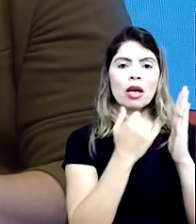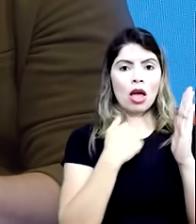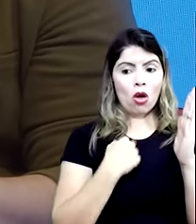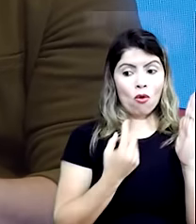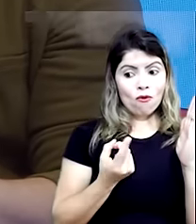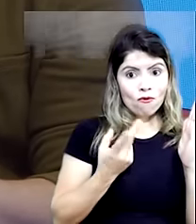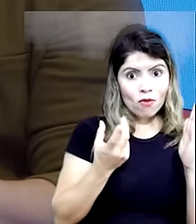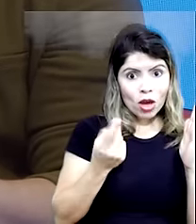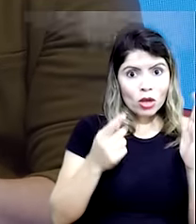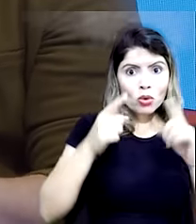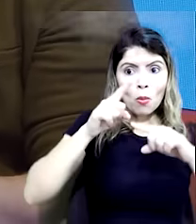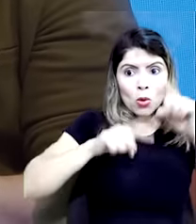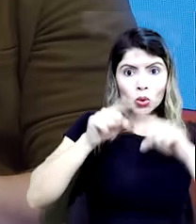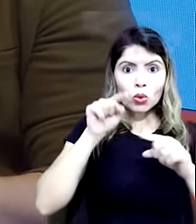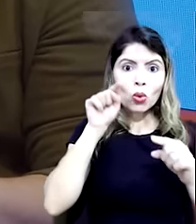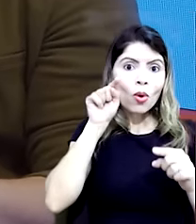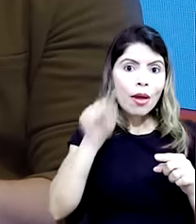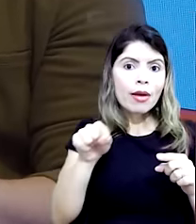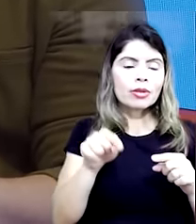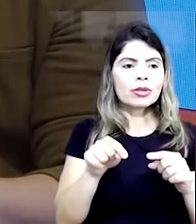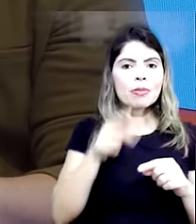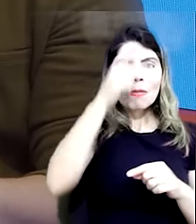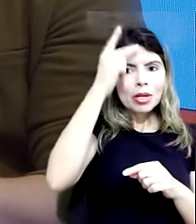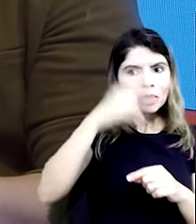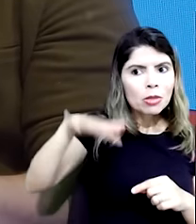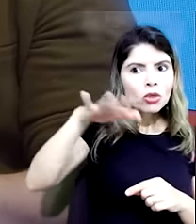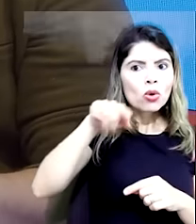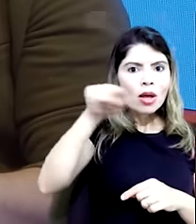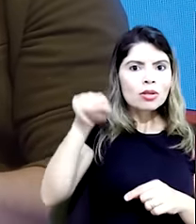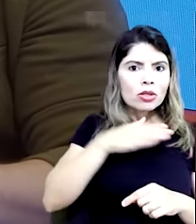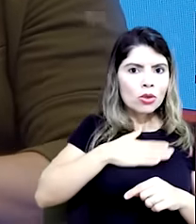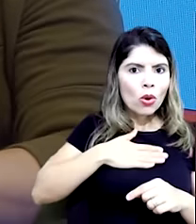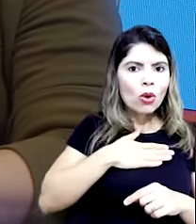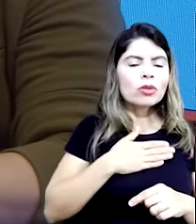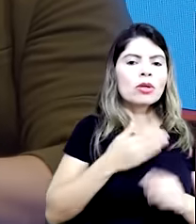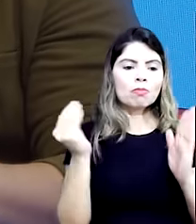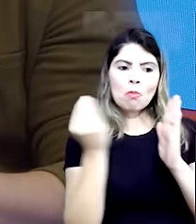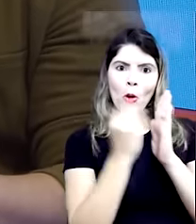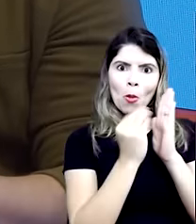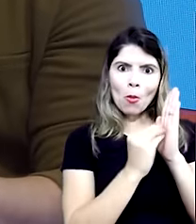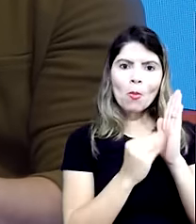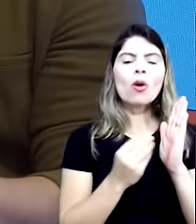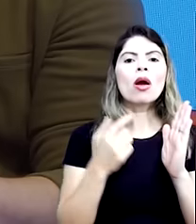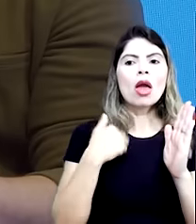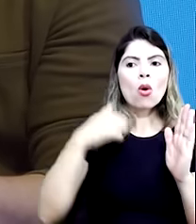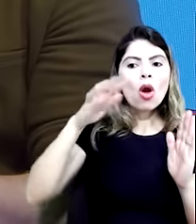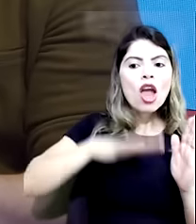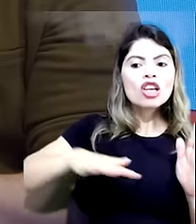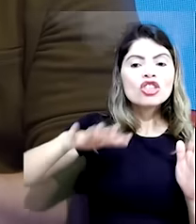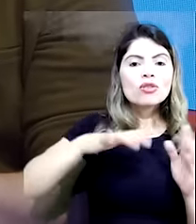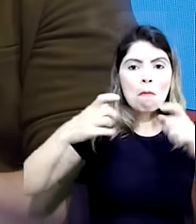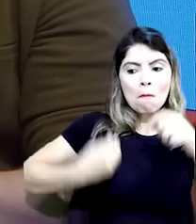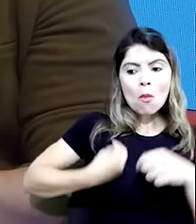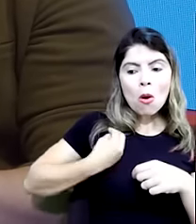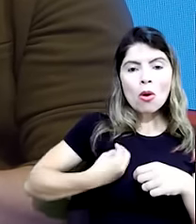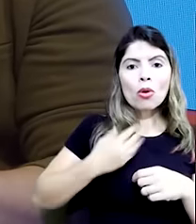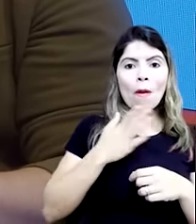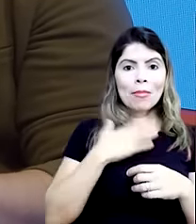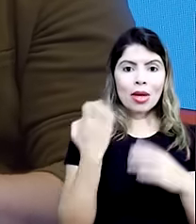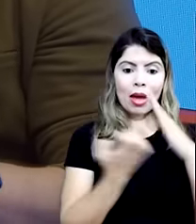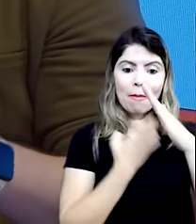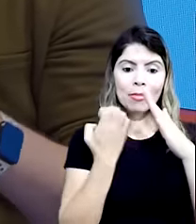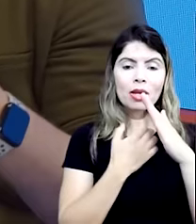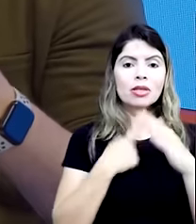tal produto para tal público Ah estou em determinada região o meu as min a minha empresa tem tal